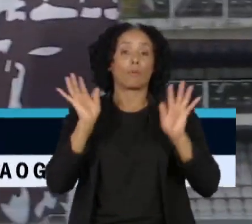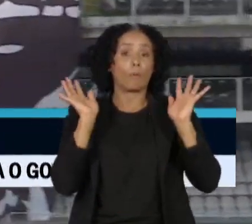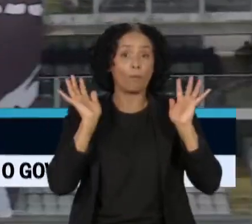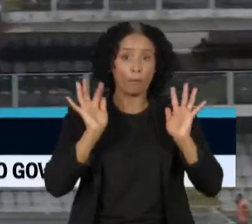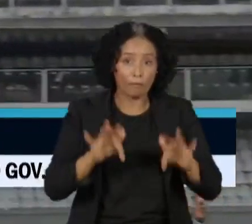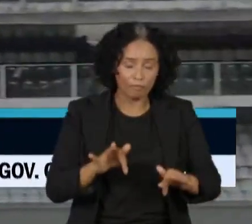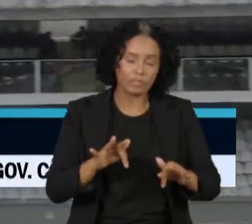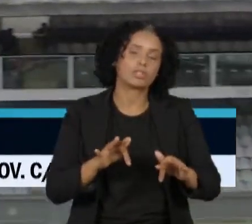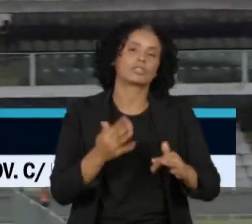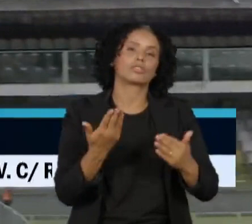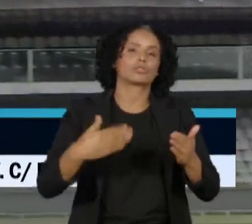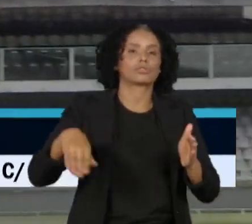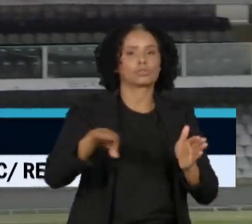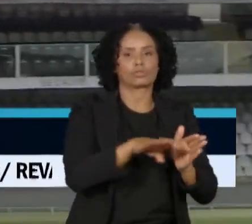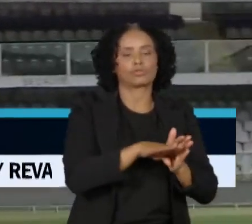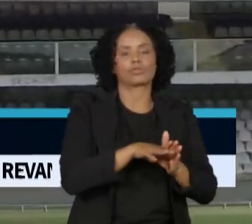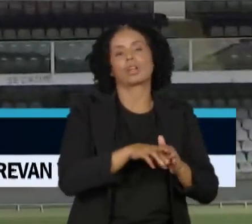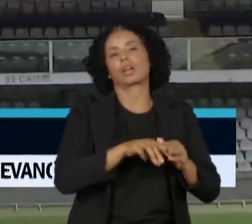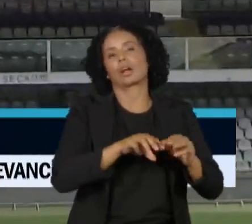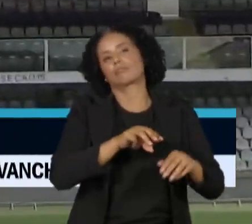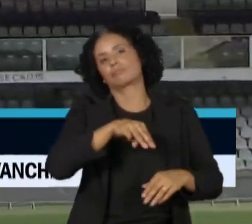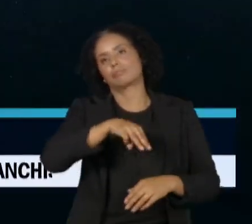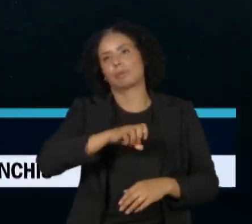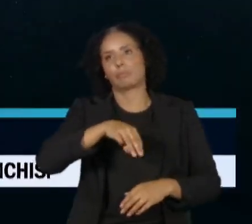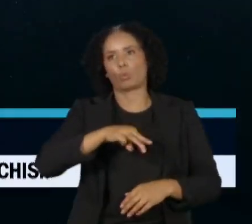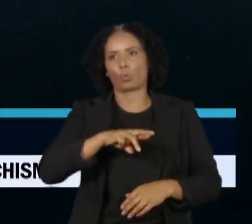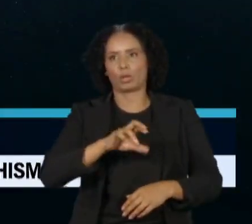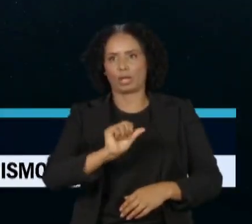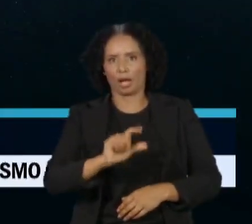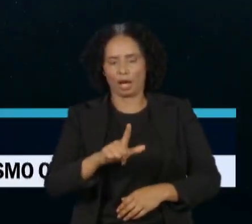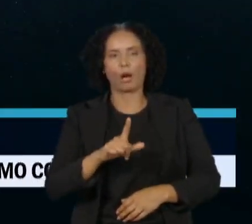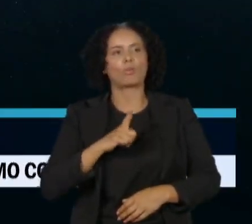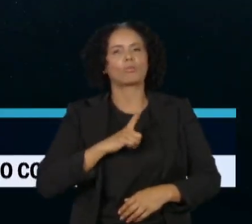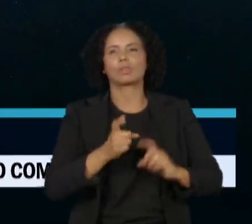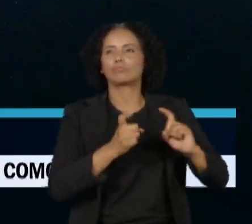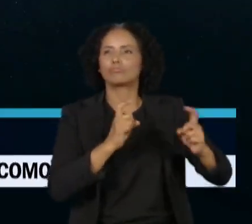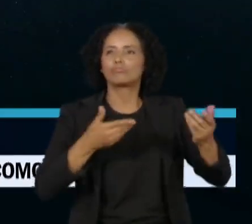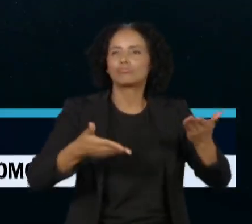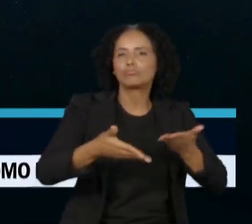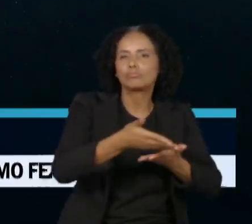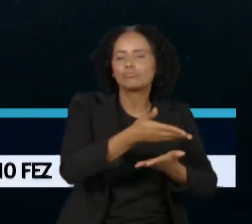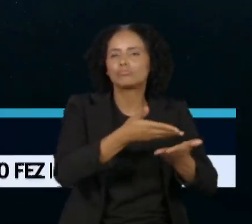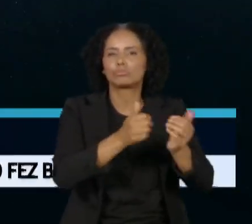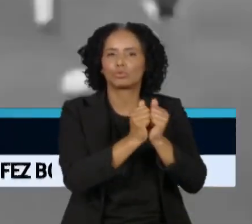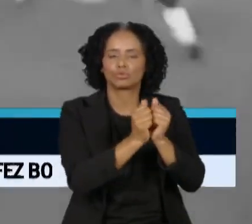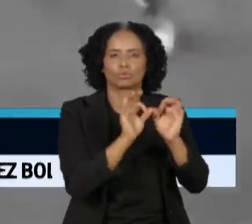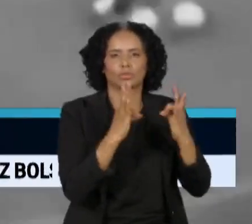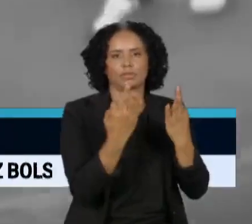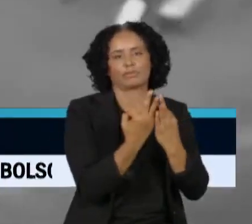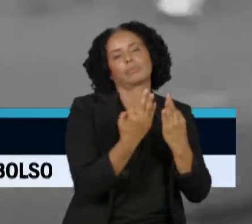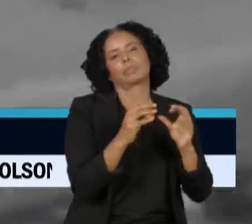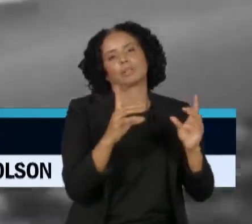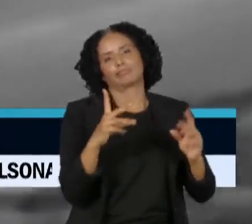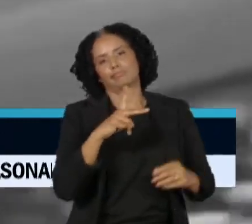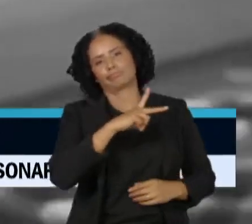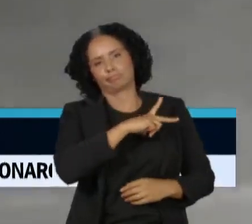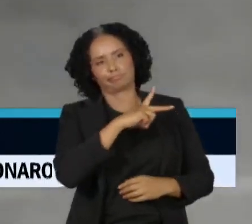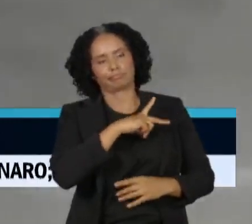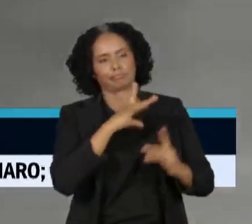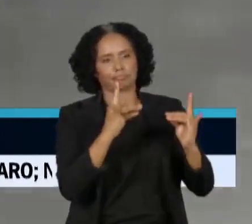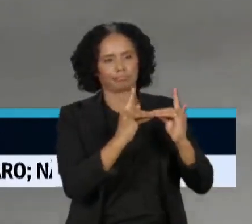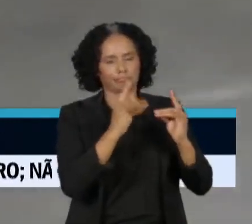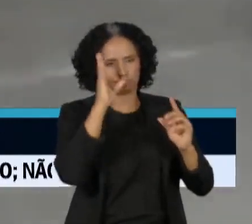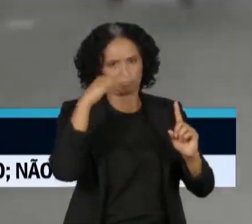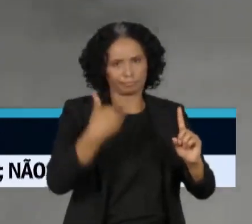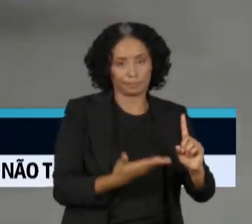Metrópole Ecumênica, em uma cerimônia reservada à família. A devoção pelo rei, no entanto, vai continuar. Jogadas iguais a essas,